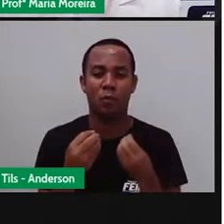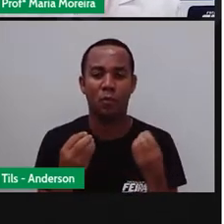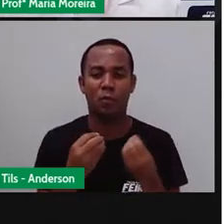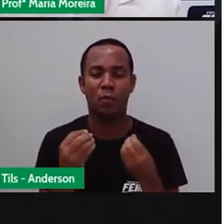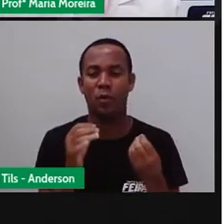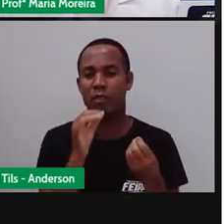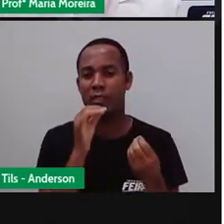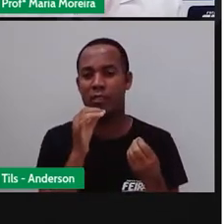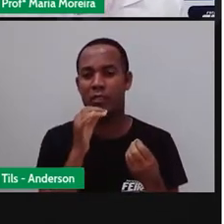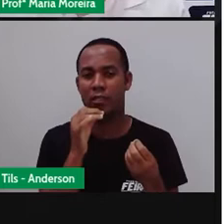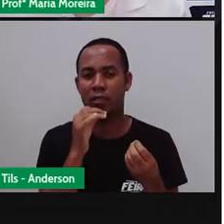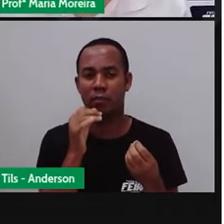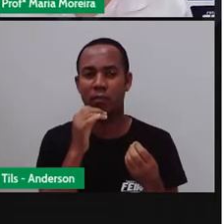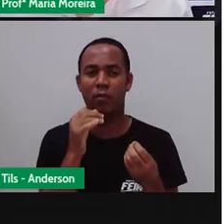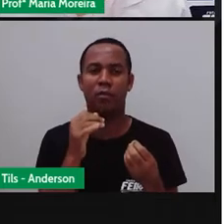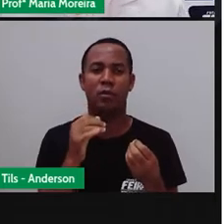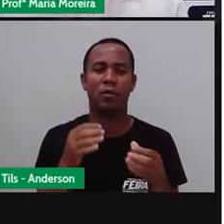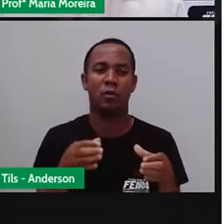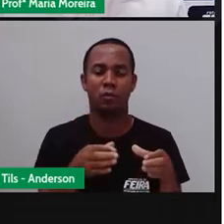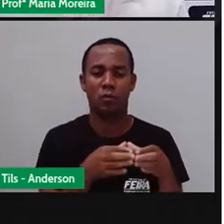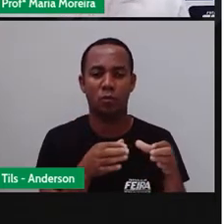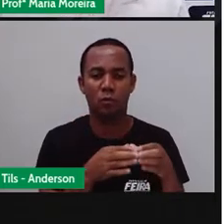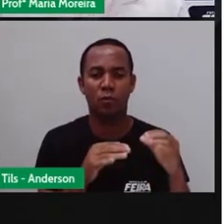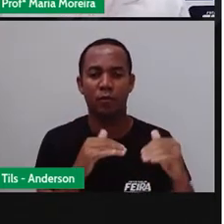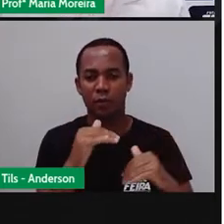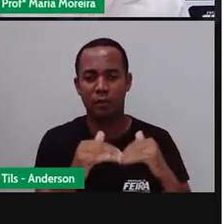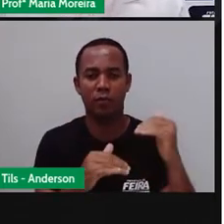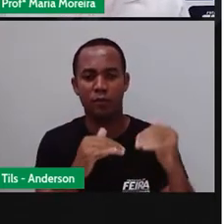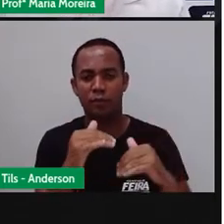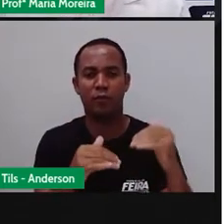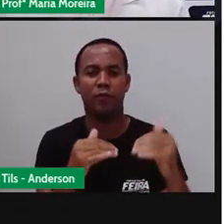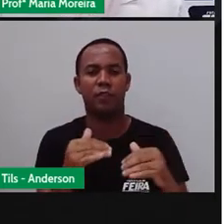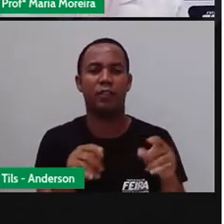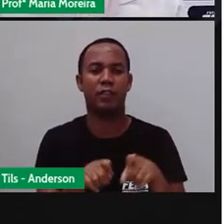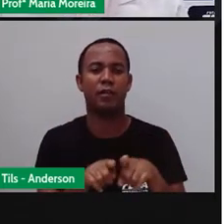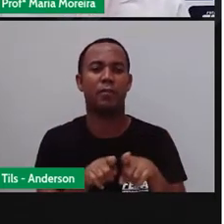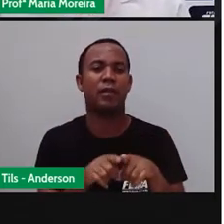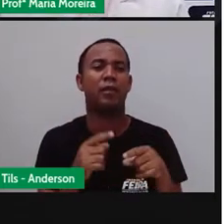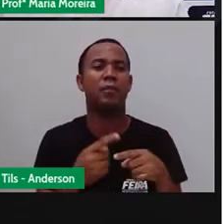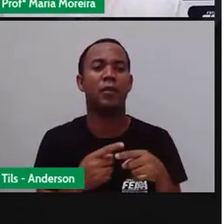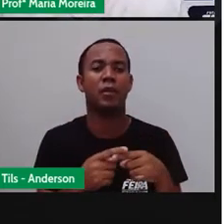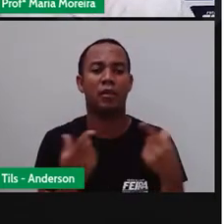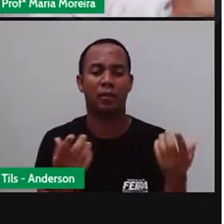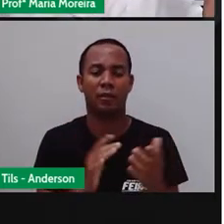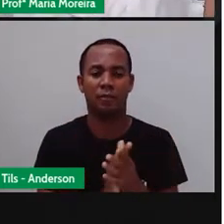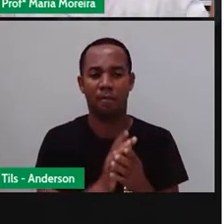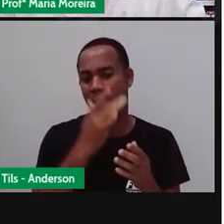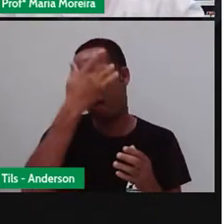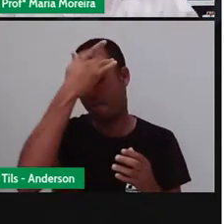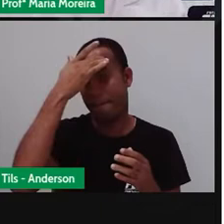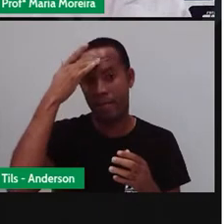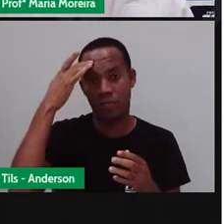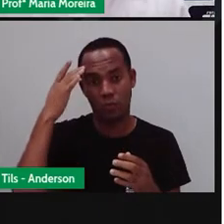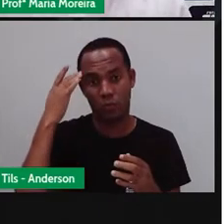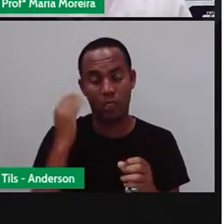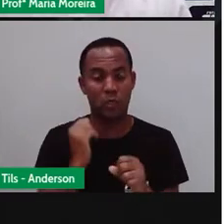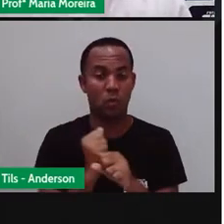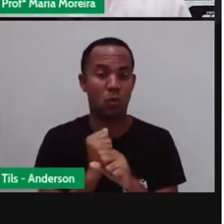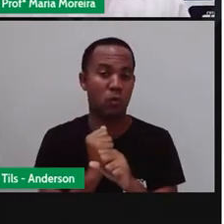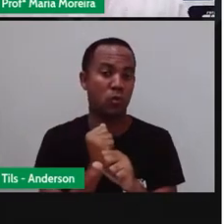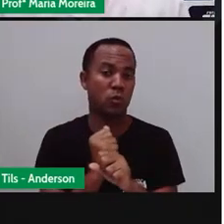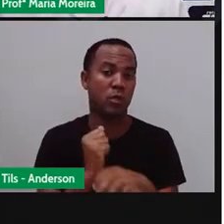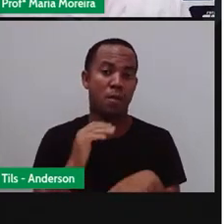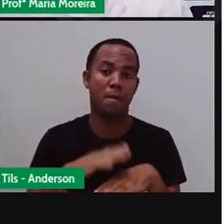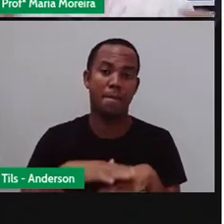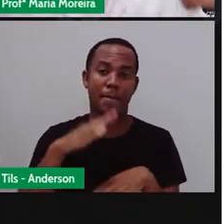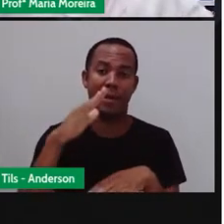durante o avanço da urbanização e industrialização. Obviamente, por quê? Né? Porque as pessoas construíram mais